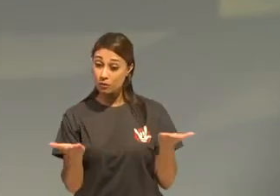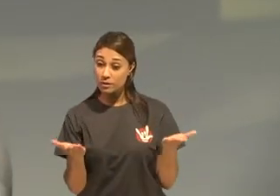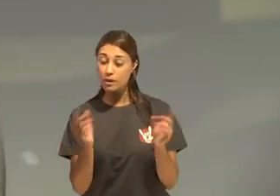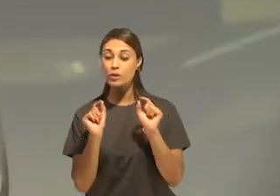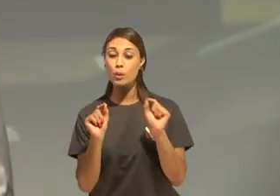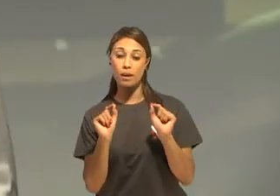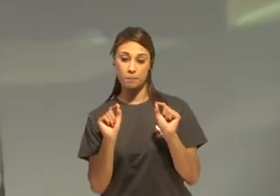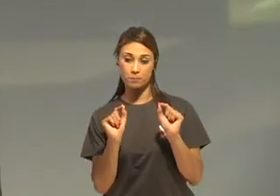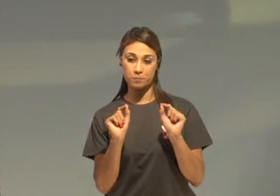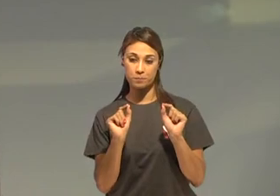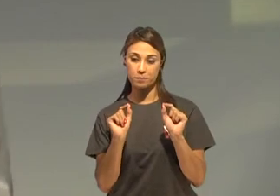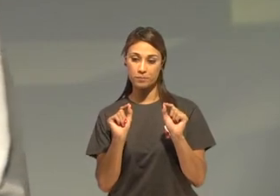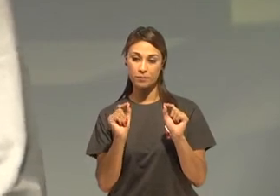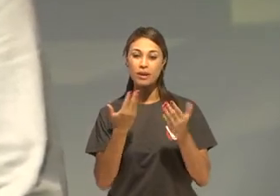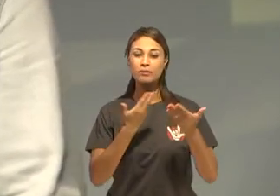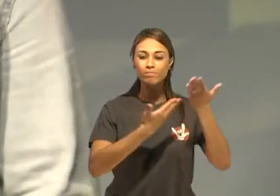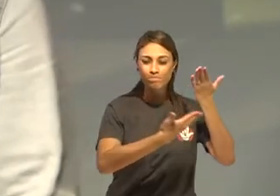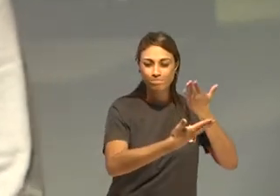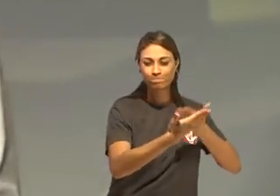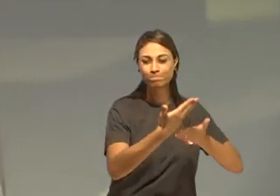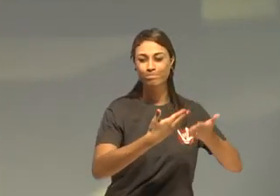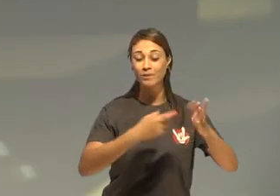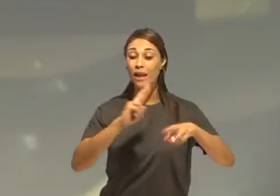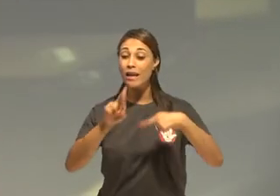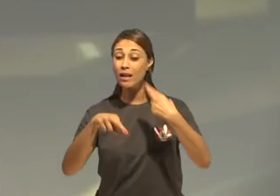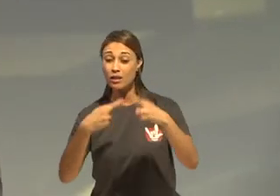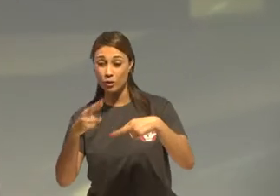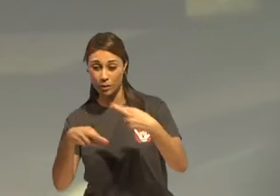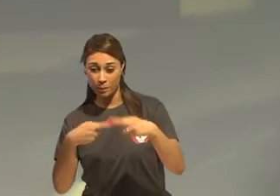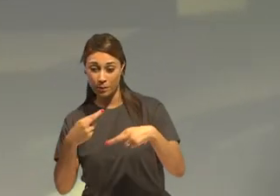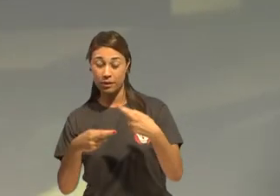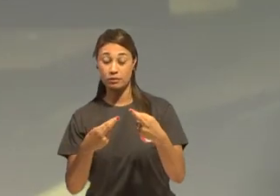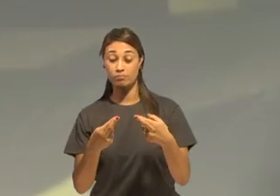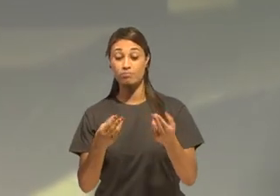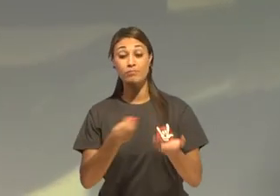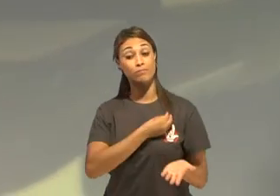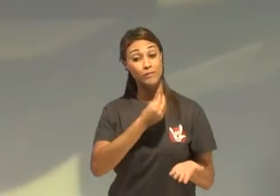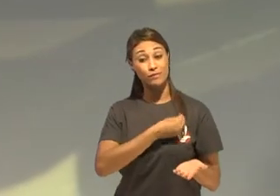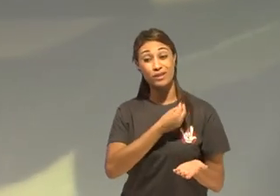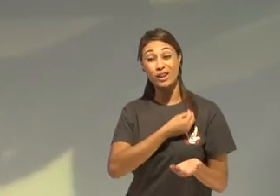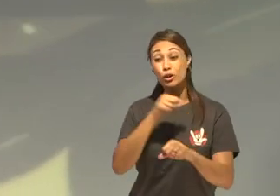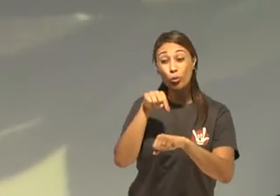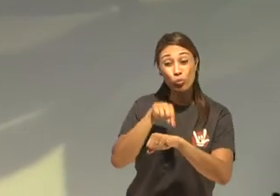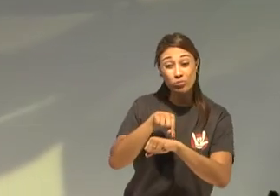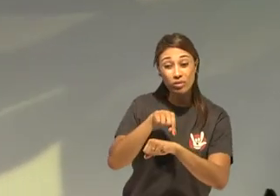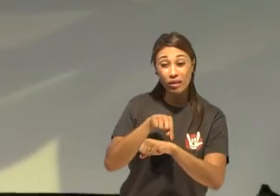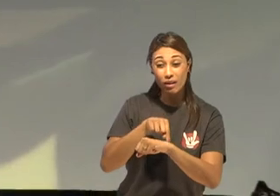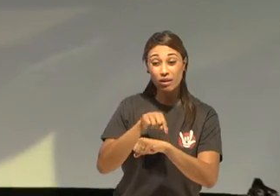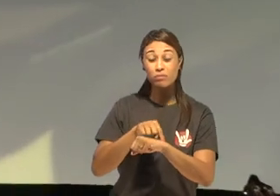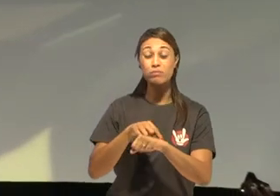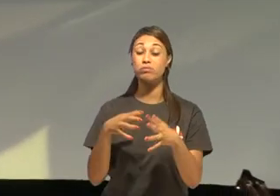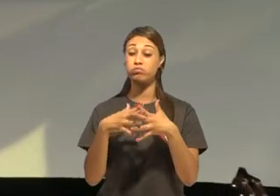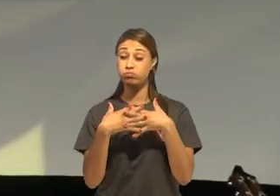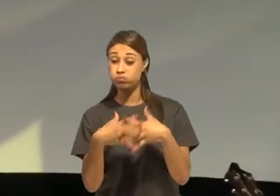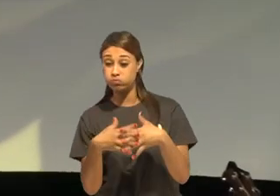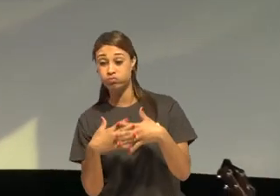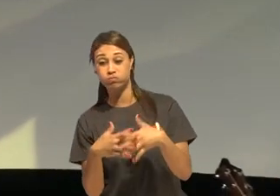uma época complicada, uma época que não está do jeito que a gente queria que